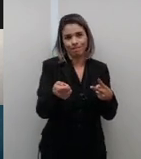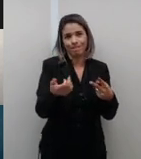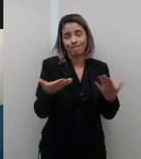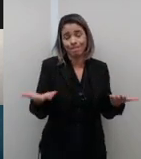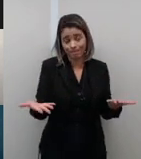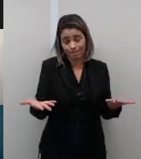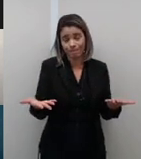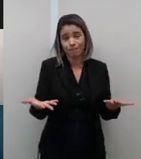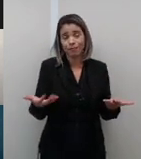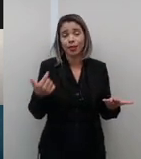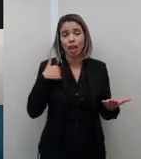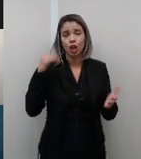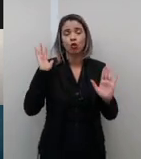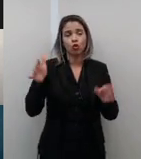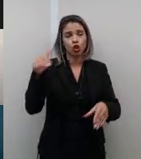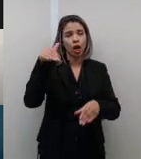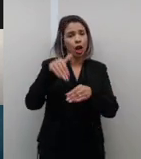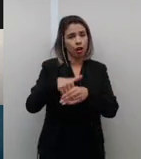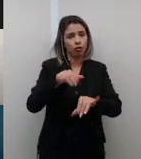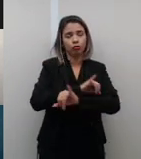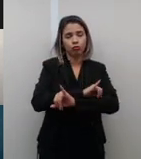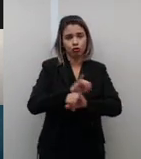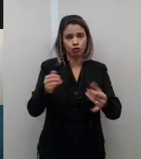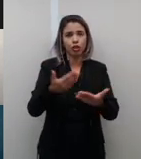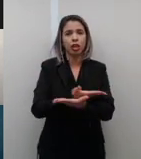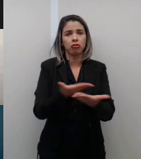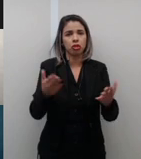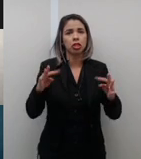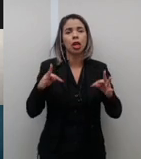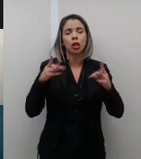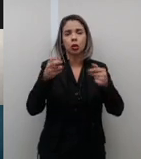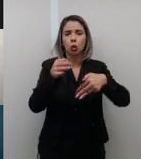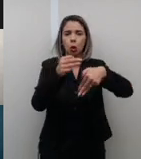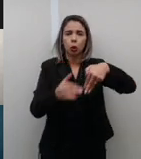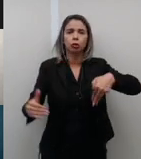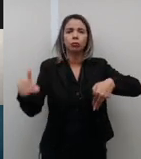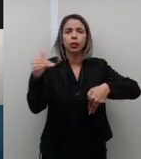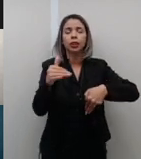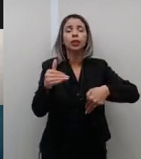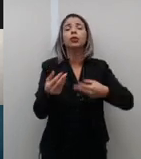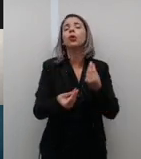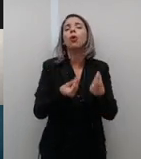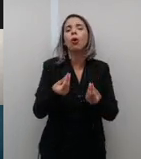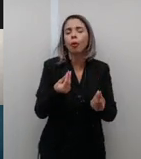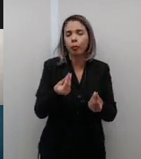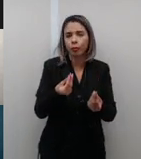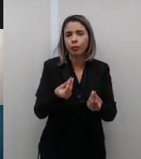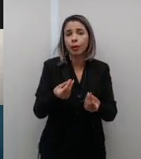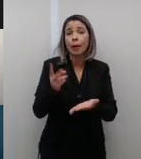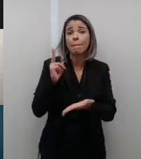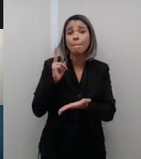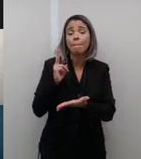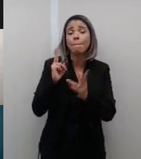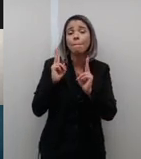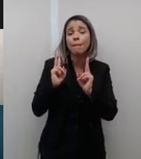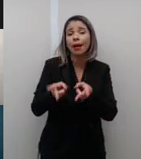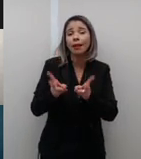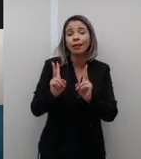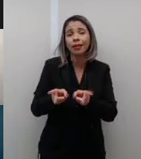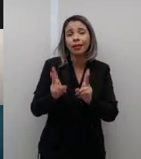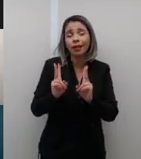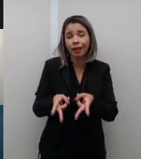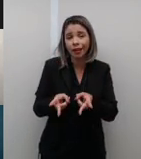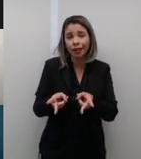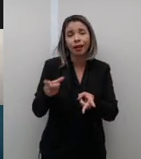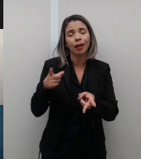voto, eminentes pares, senhor presidente, no sentido de manter a